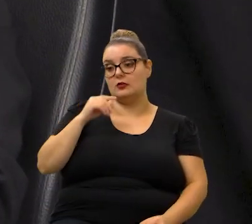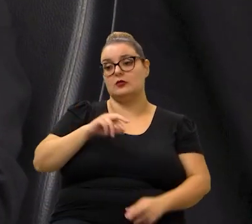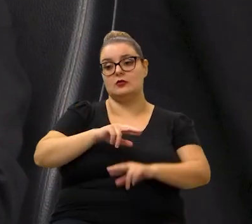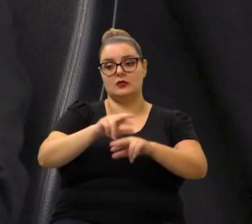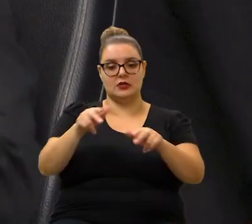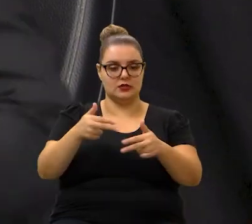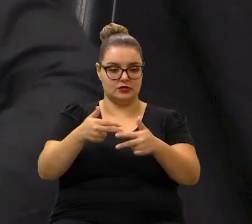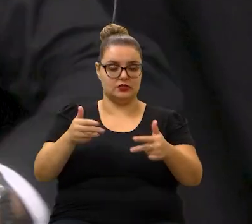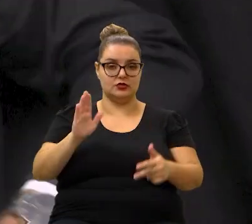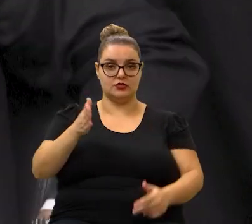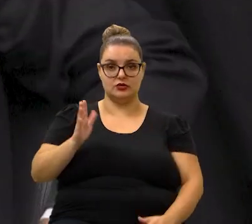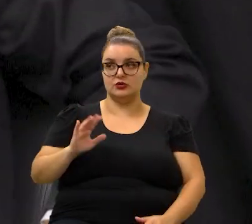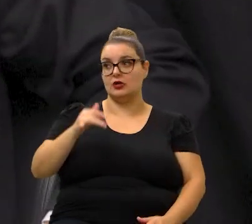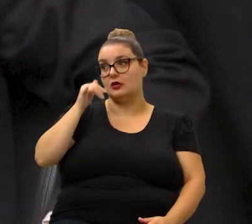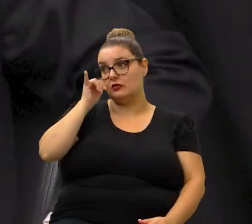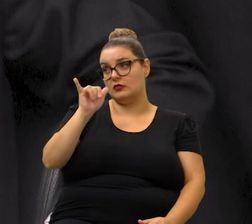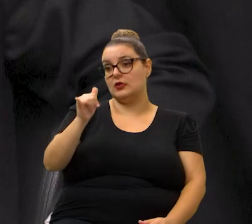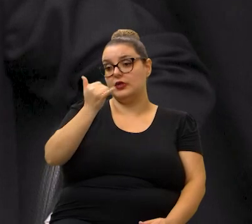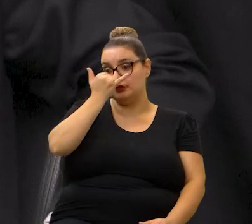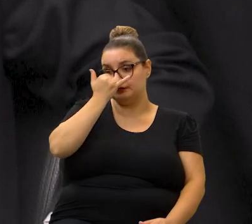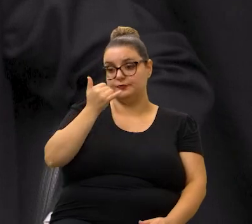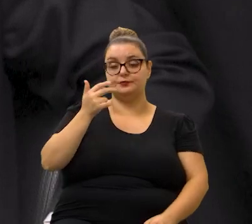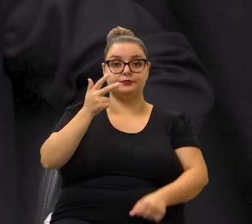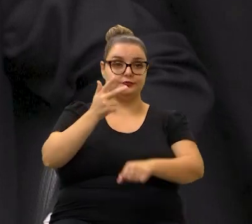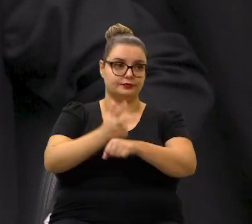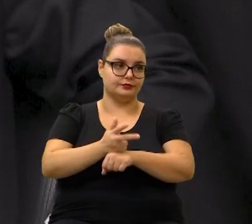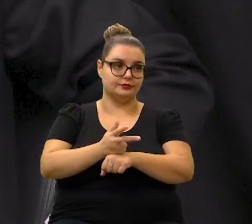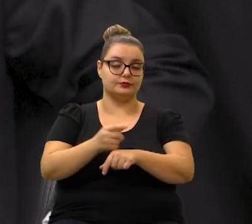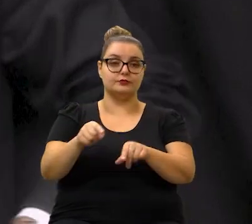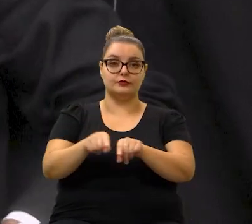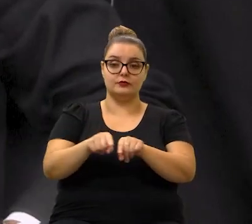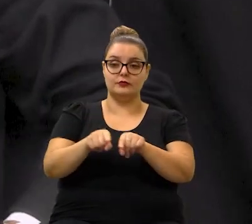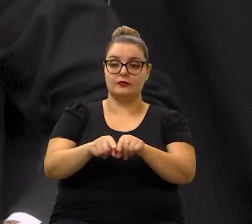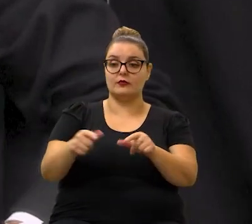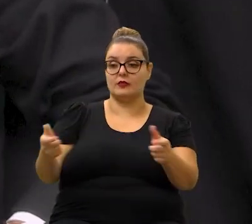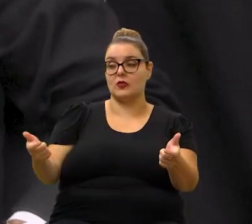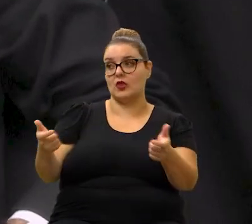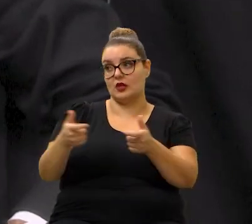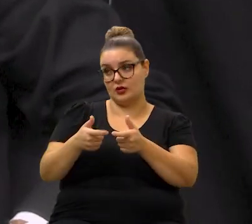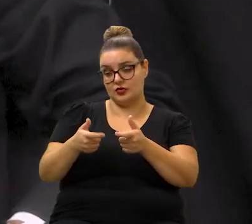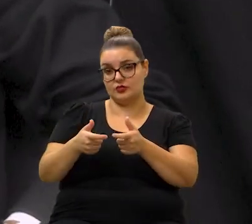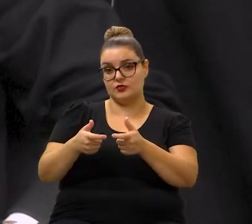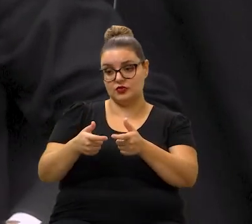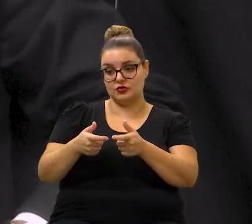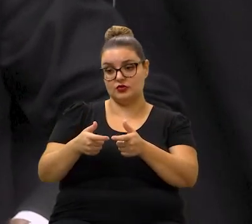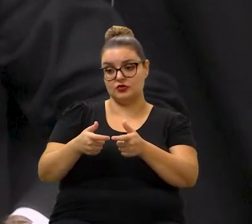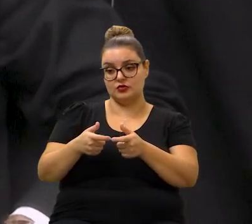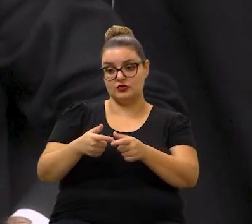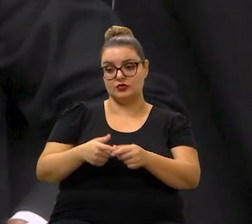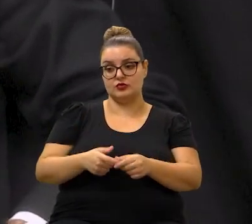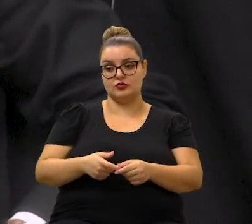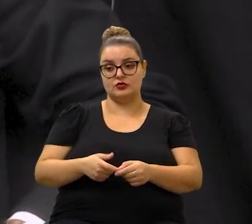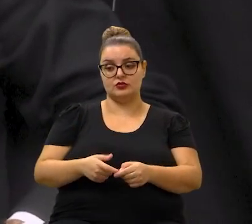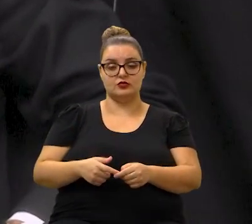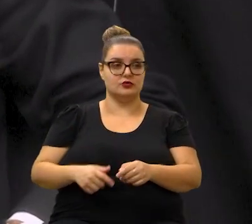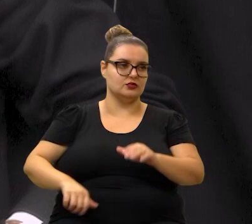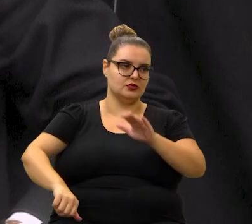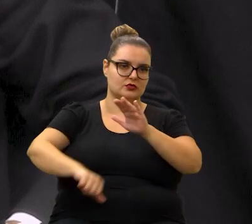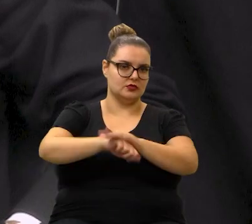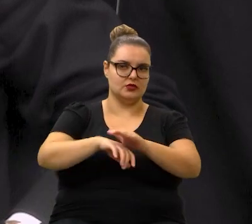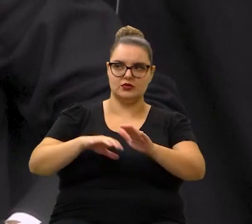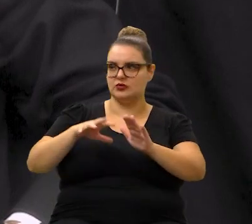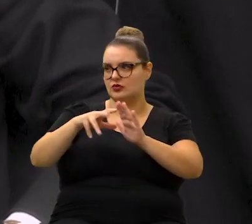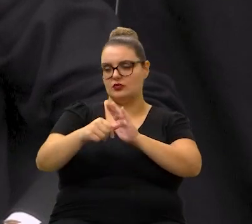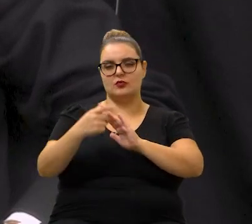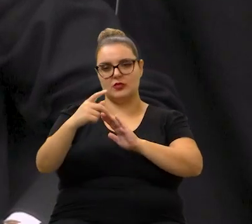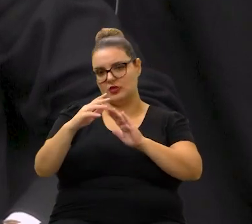coisas já foram evitadas com as câmeras além de inibir as os os bandidos né de irem